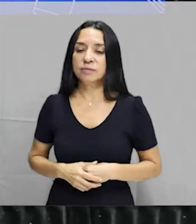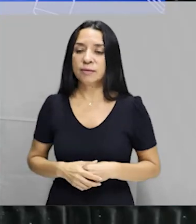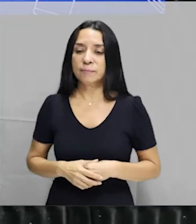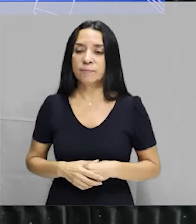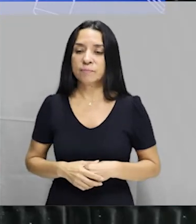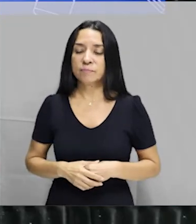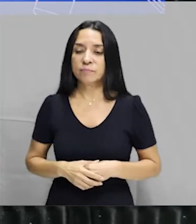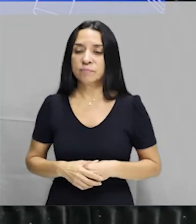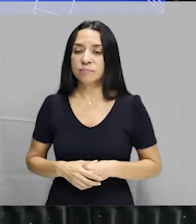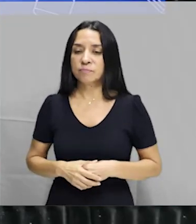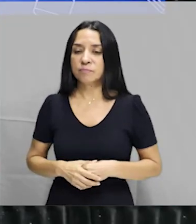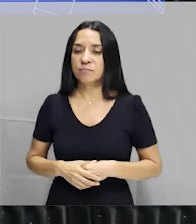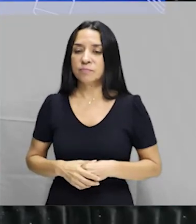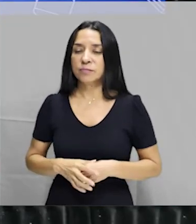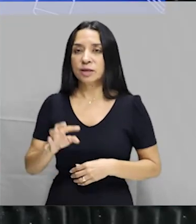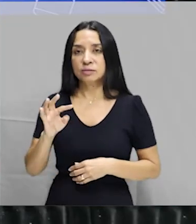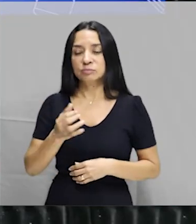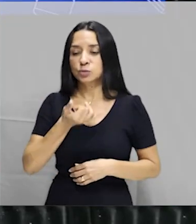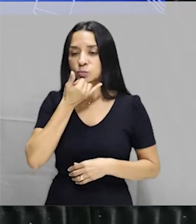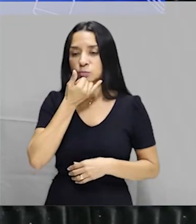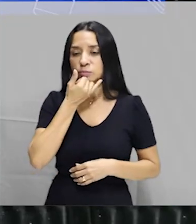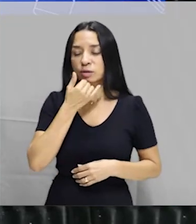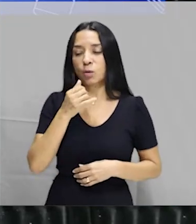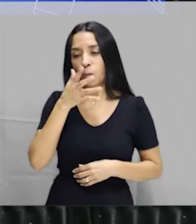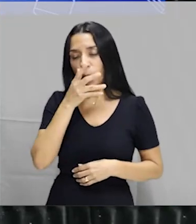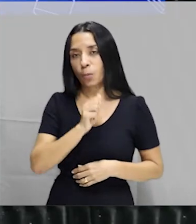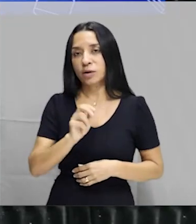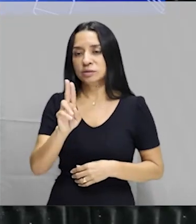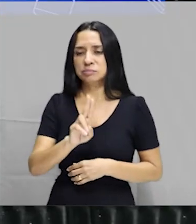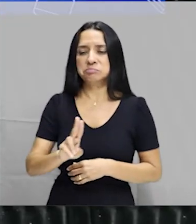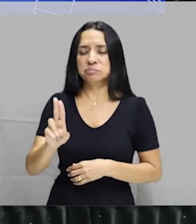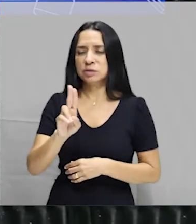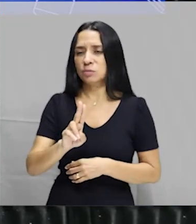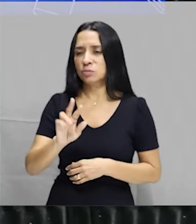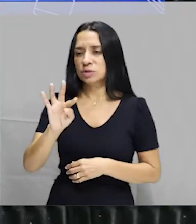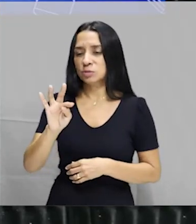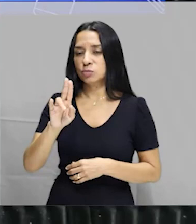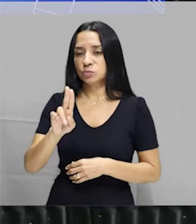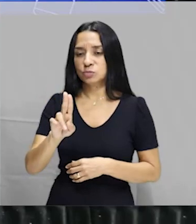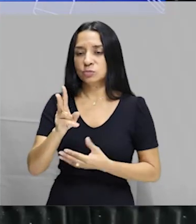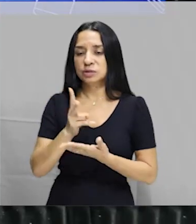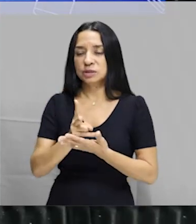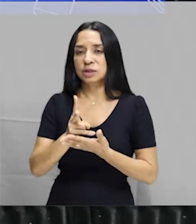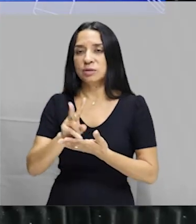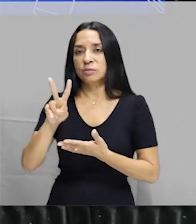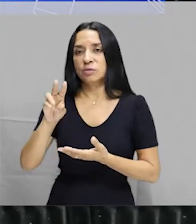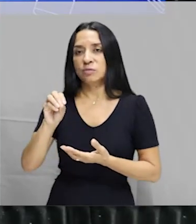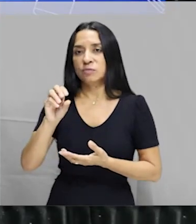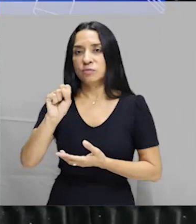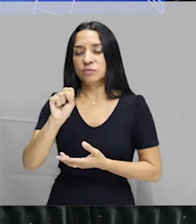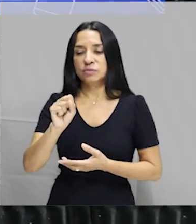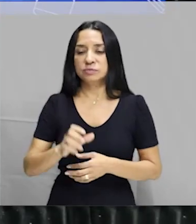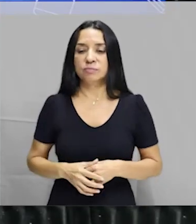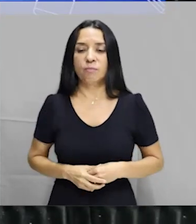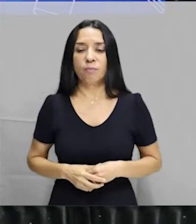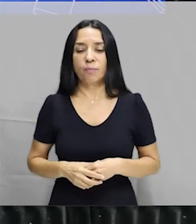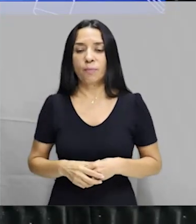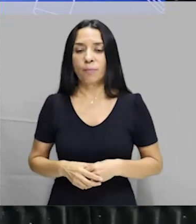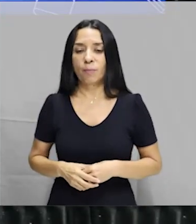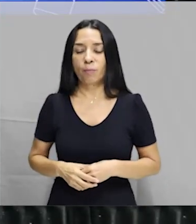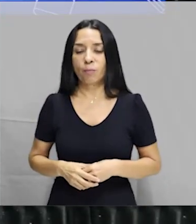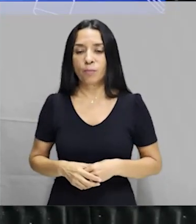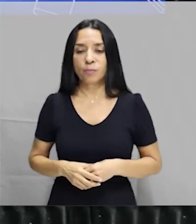Aliás, quase não se usa o tu, se usa o vos. Buenas tardes, muy bien. E ustedes ou